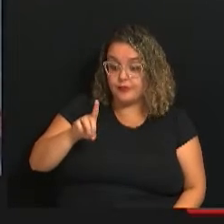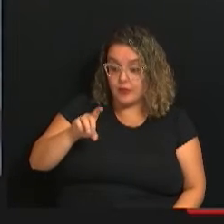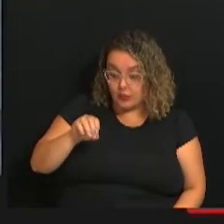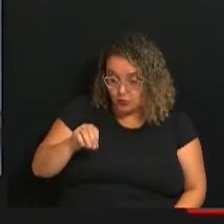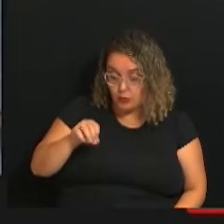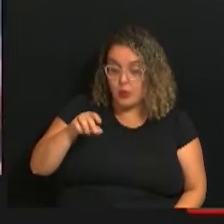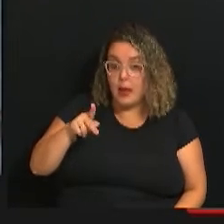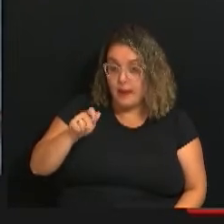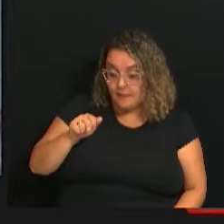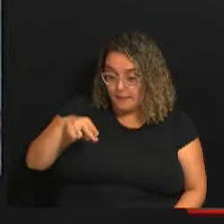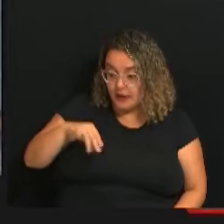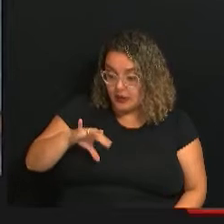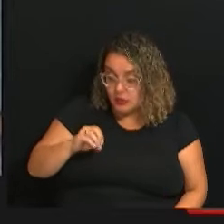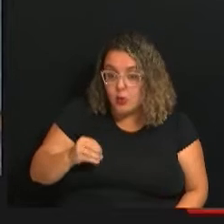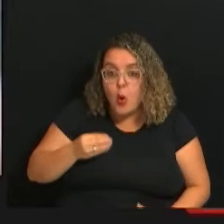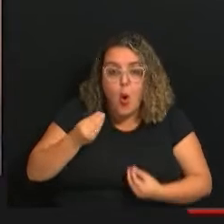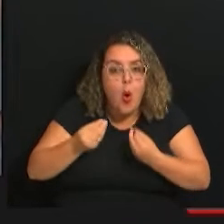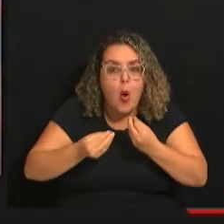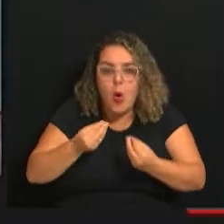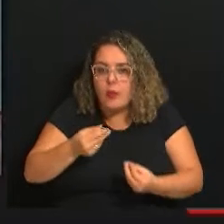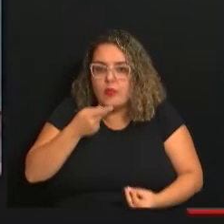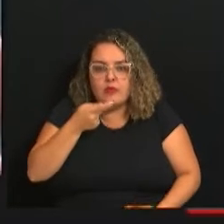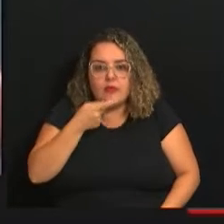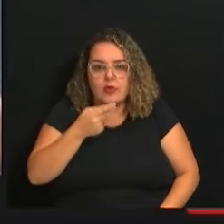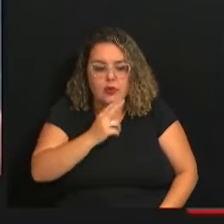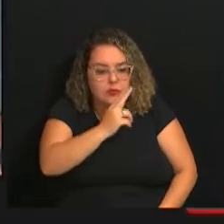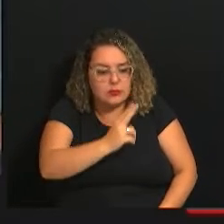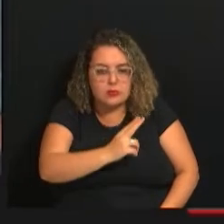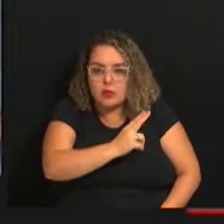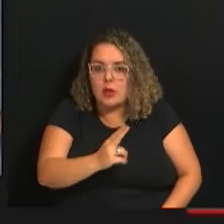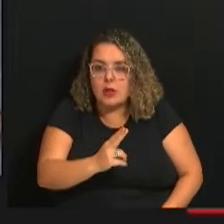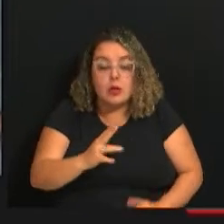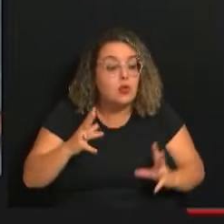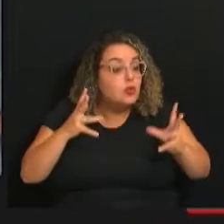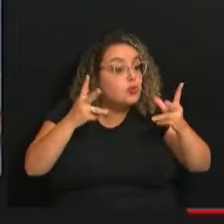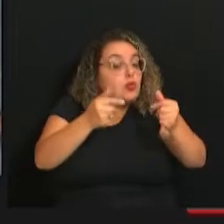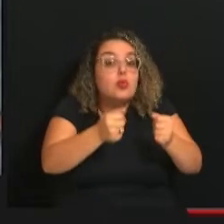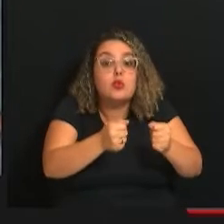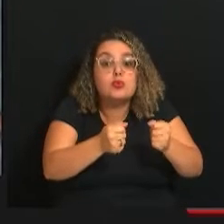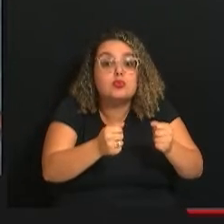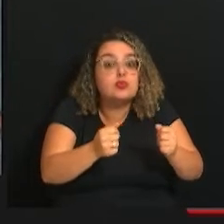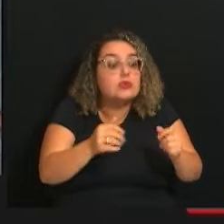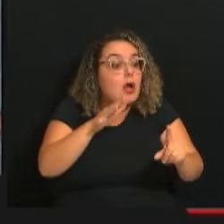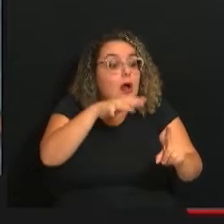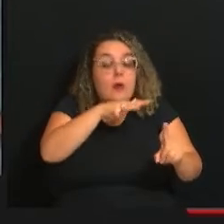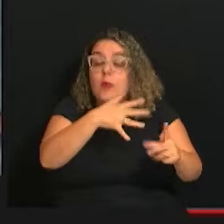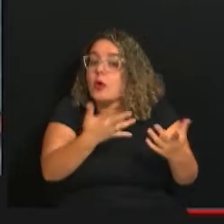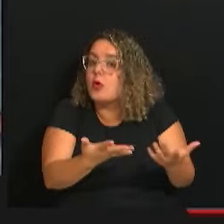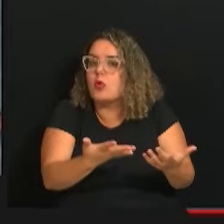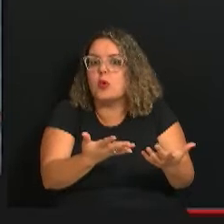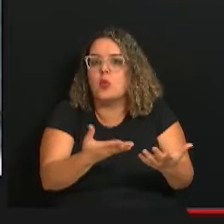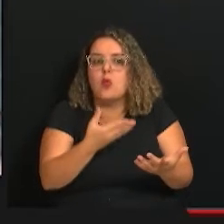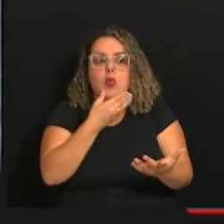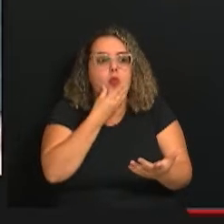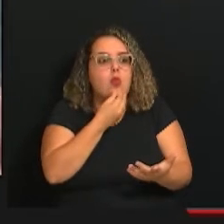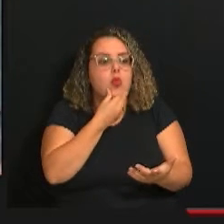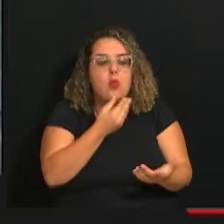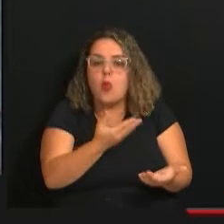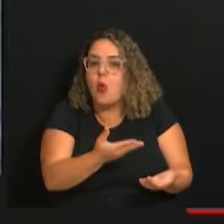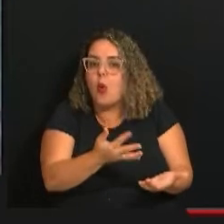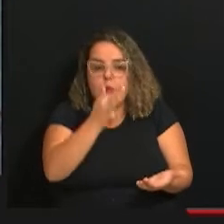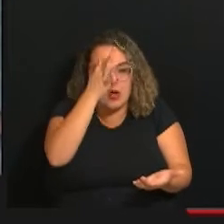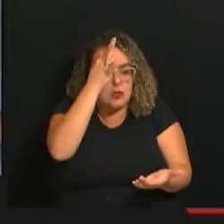uma senhora que ela tinha depressão há 20 anos. Ela só foi diagnosticada 20 anos depois. Eu não consigo imaginar